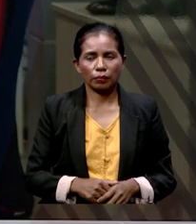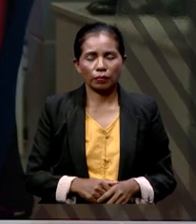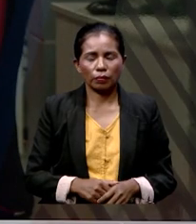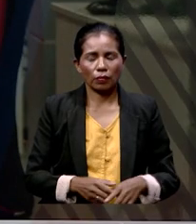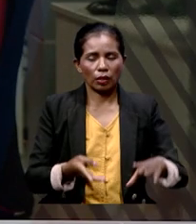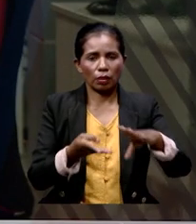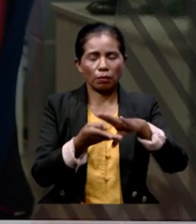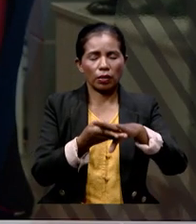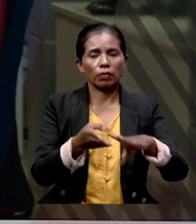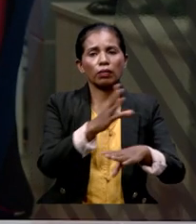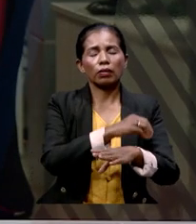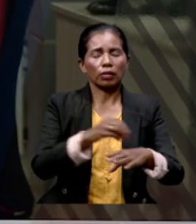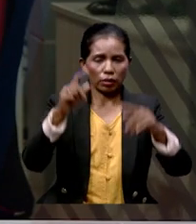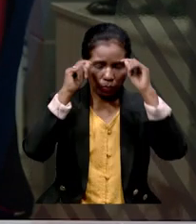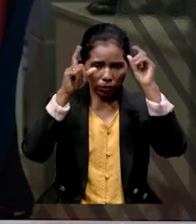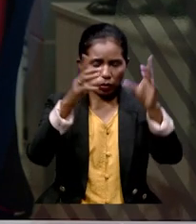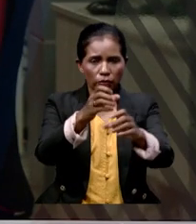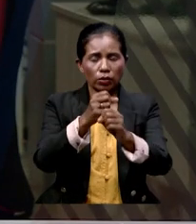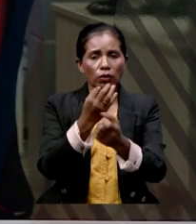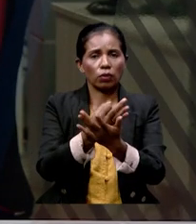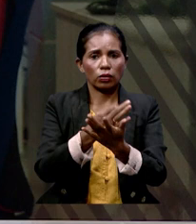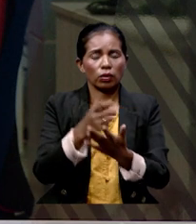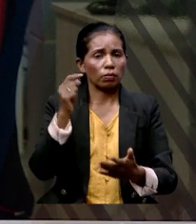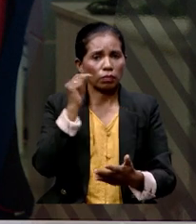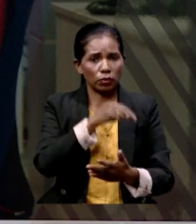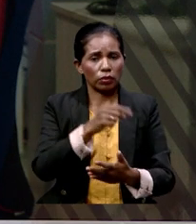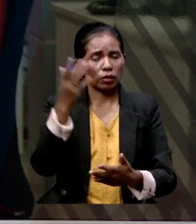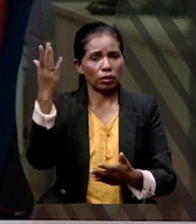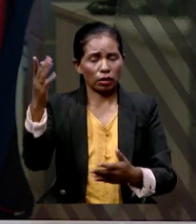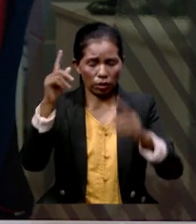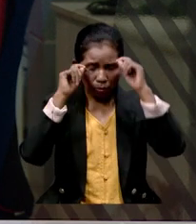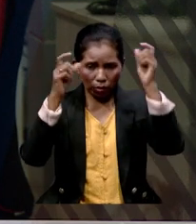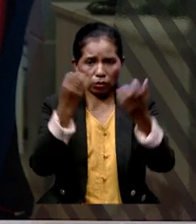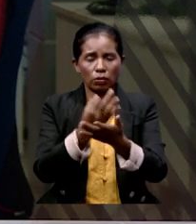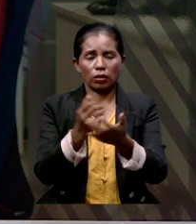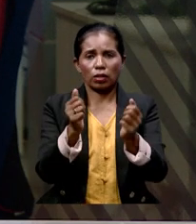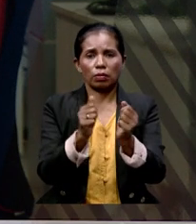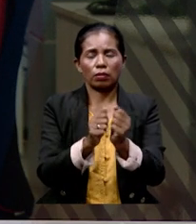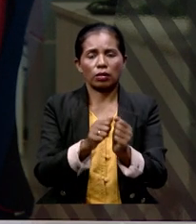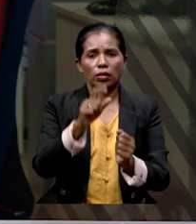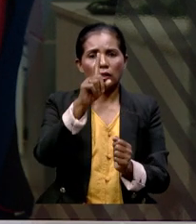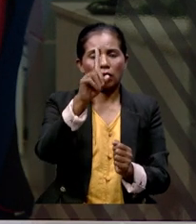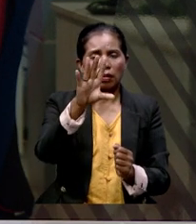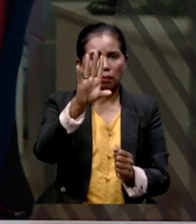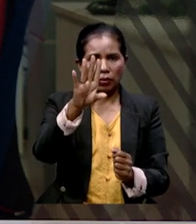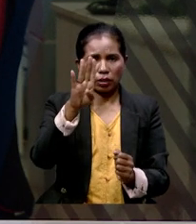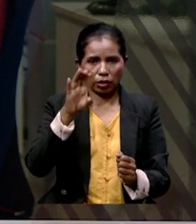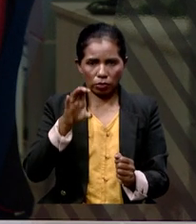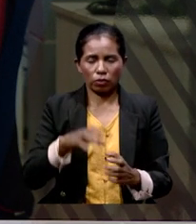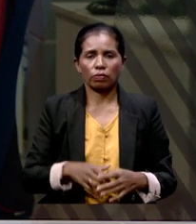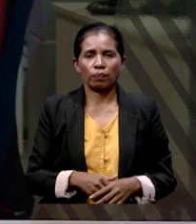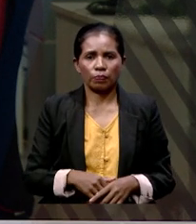Banco Central Timor-Leste recolhe uma moeda falsa na circula e a relaram o montante quase dólar atusado.